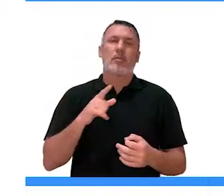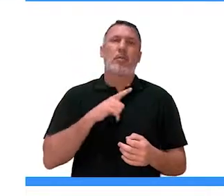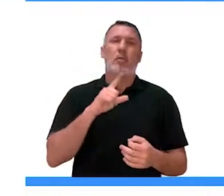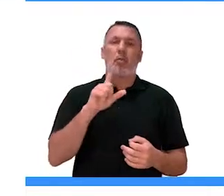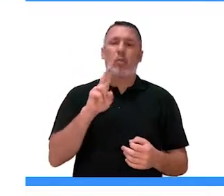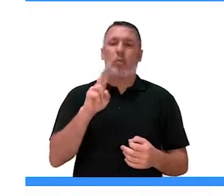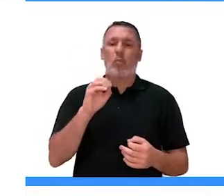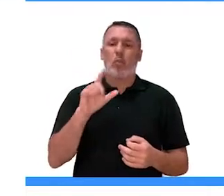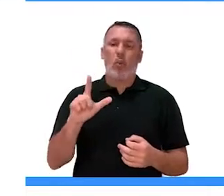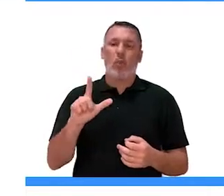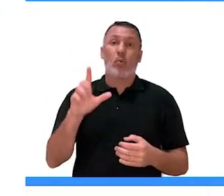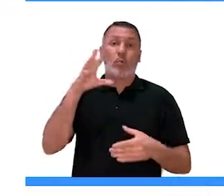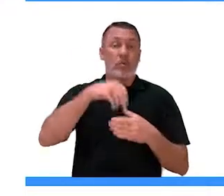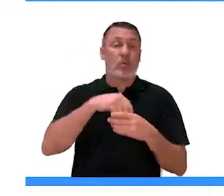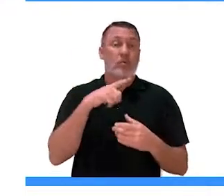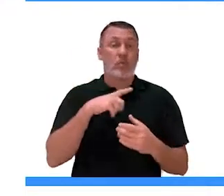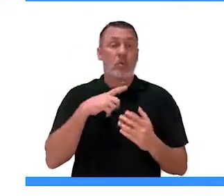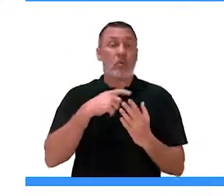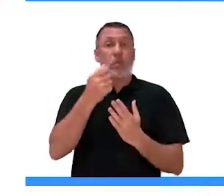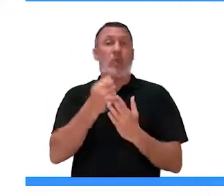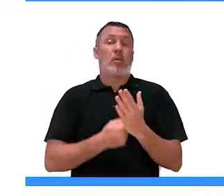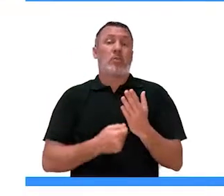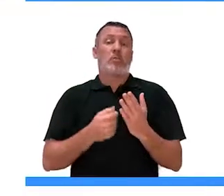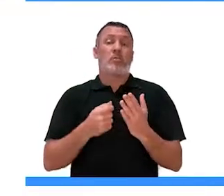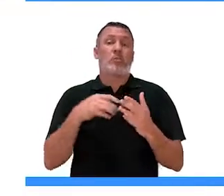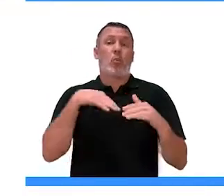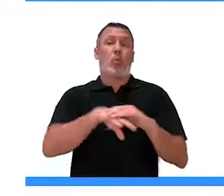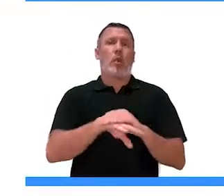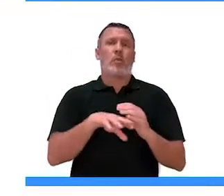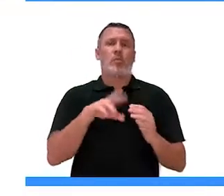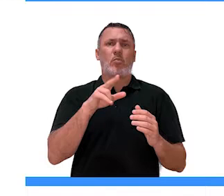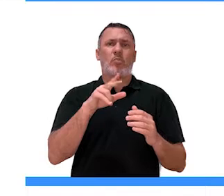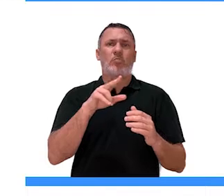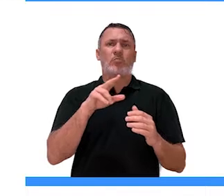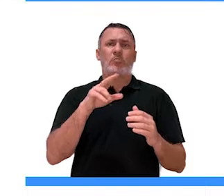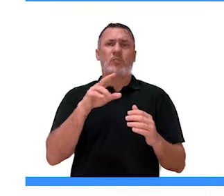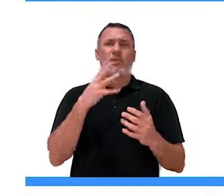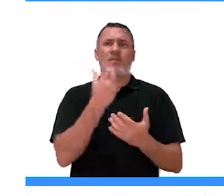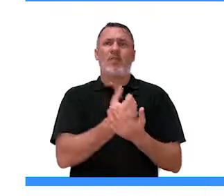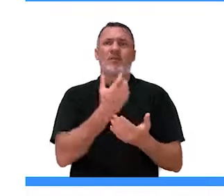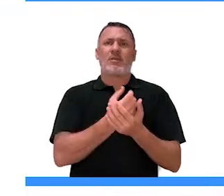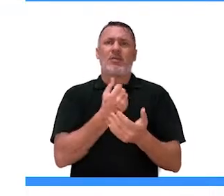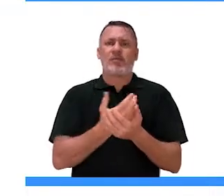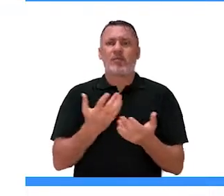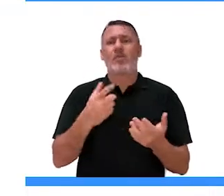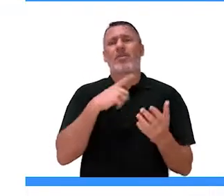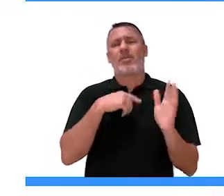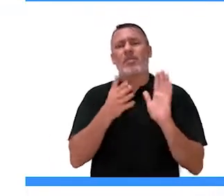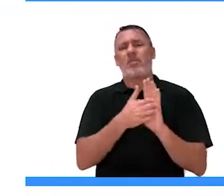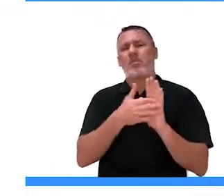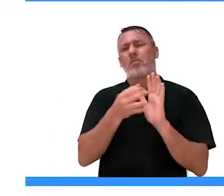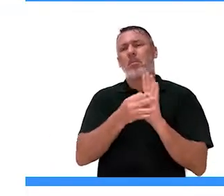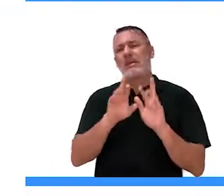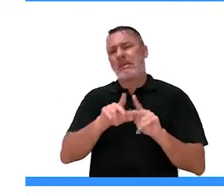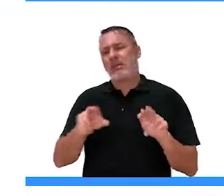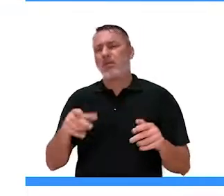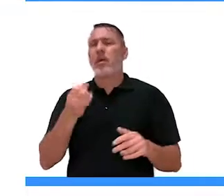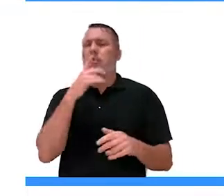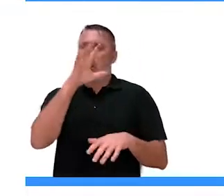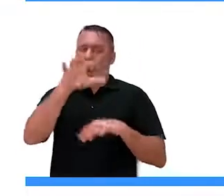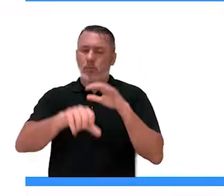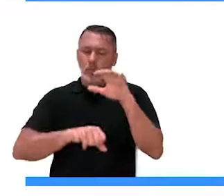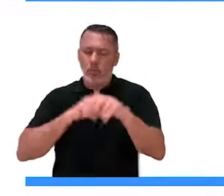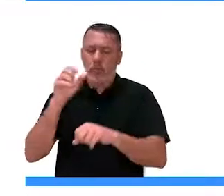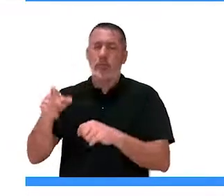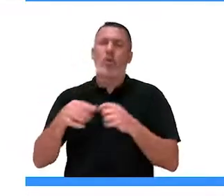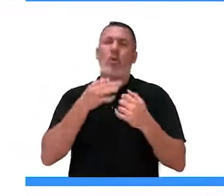Tem um site da UOL, que tem um banco de redações, que tem propostas com temas diferentes para vocês pesquisarem. Então